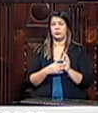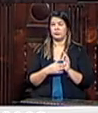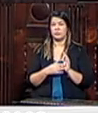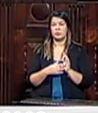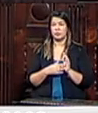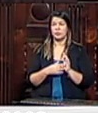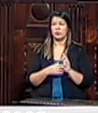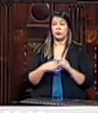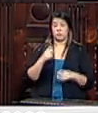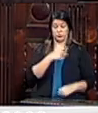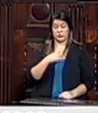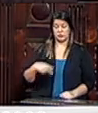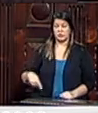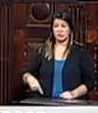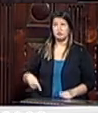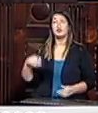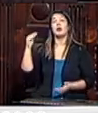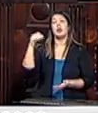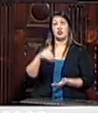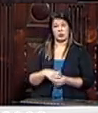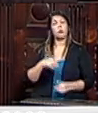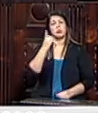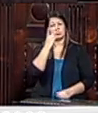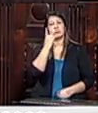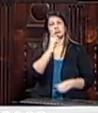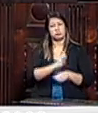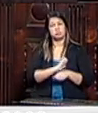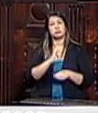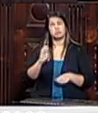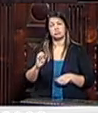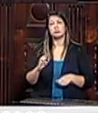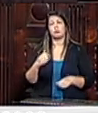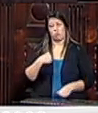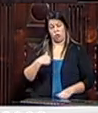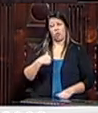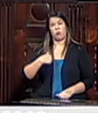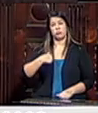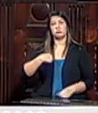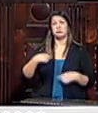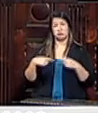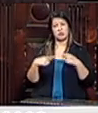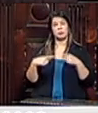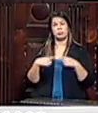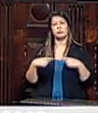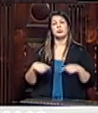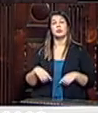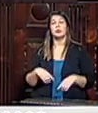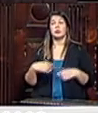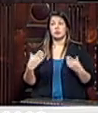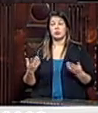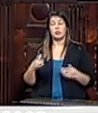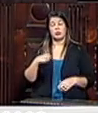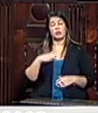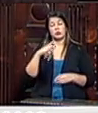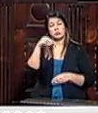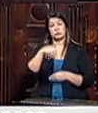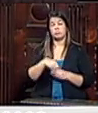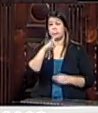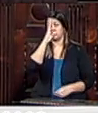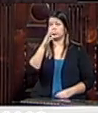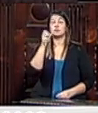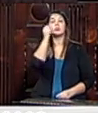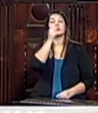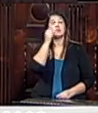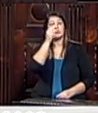do presidente da República até o deputado estadual, no qual eu me incluo. Que hajam então eleições para presidente, senador,